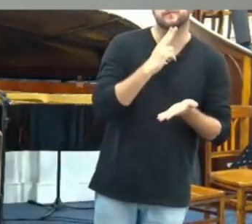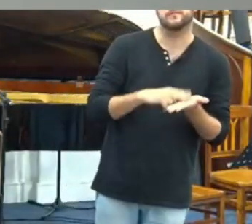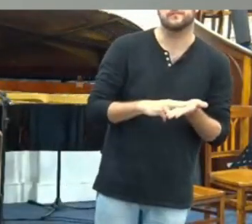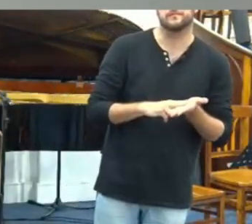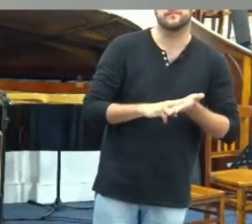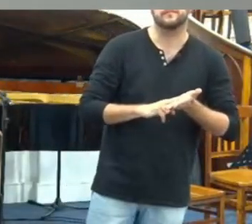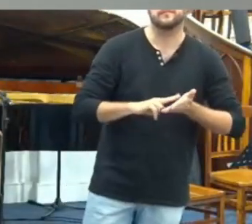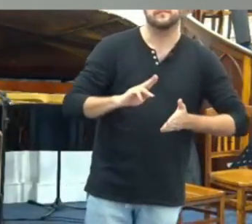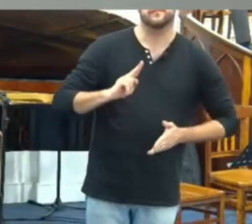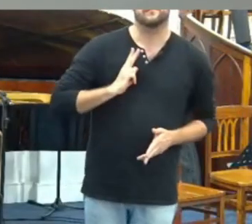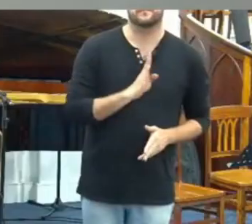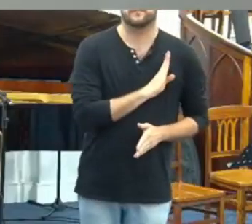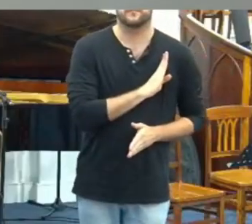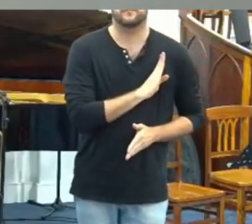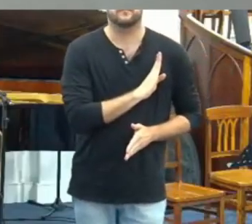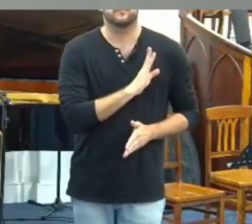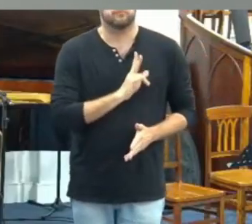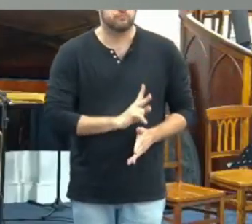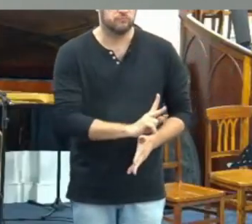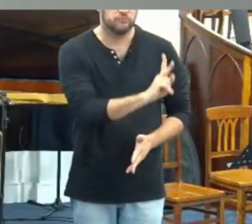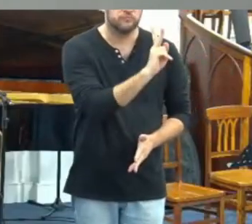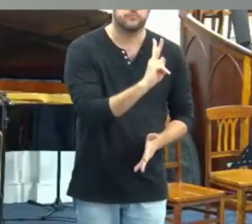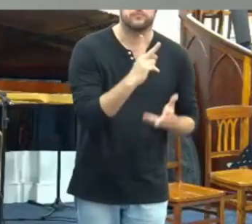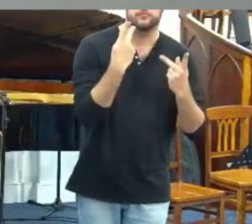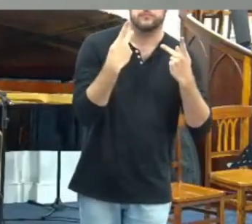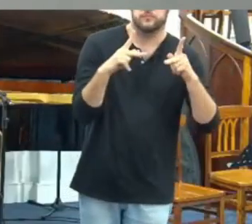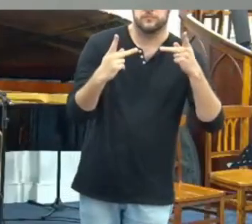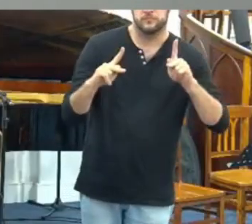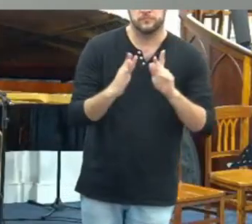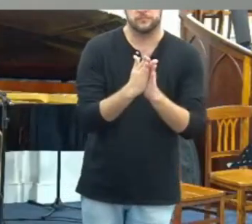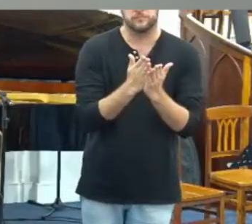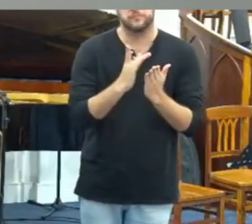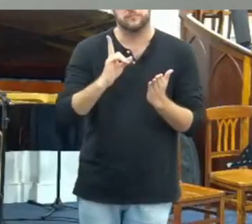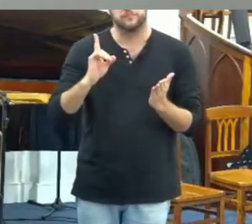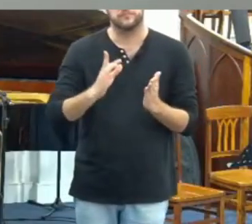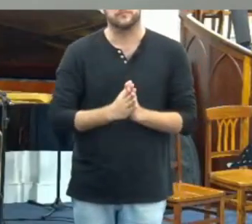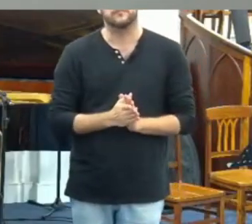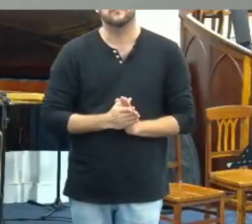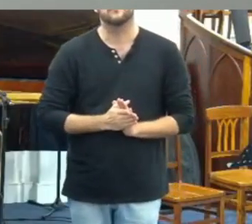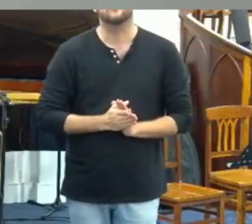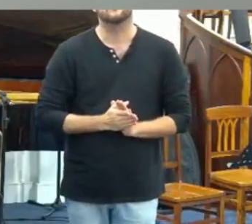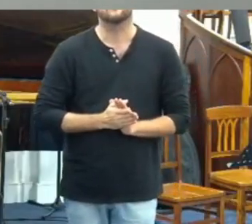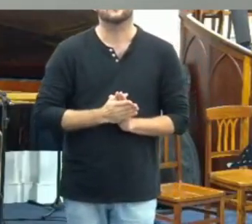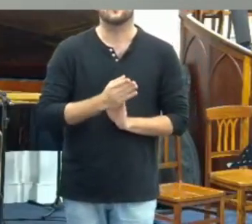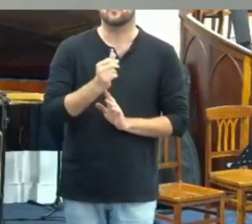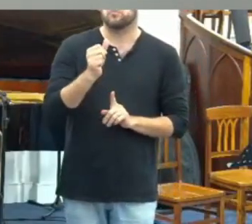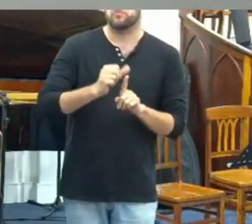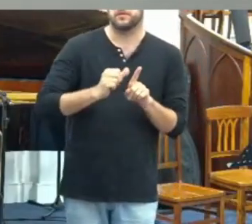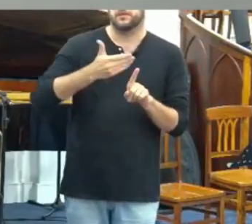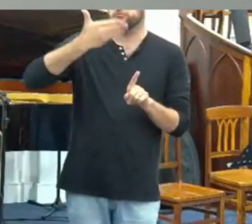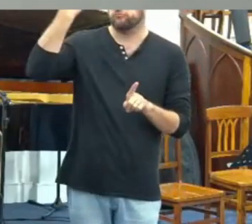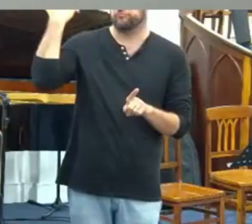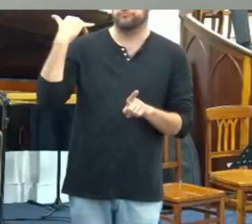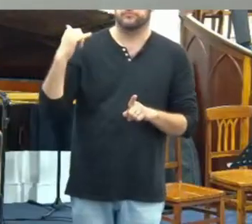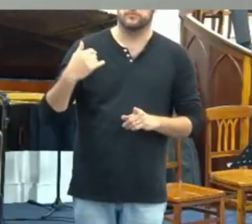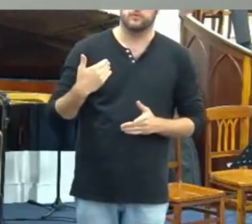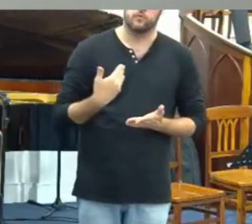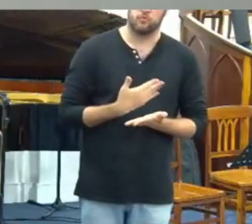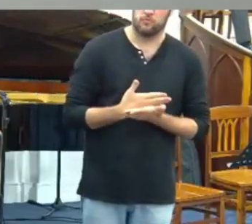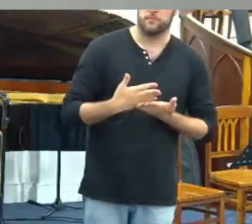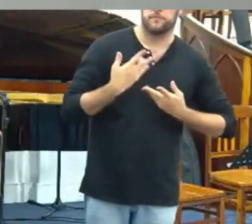aos Hebreus, para darmos continuidade a uma exposição que demos início há quase um mês atrás. Vamos ter